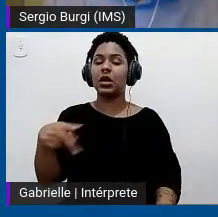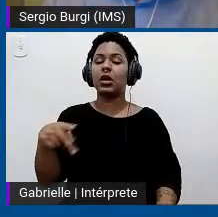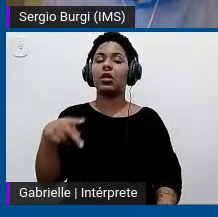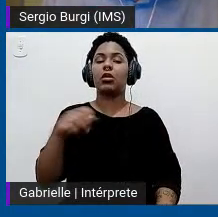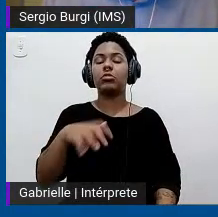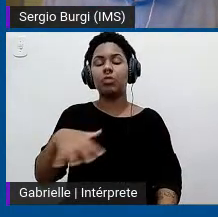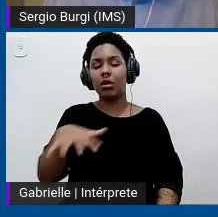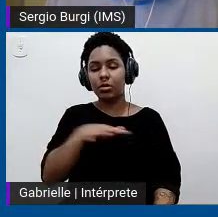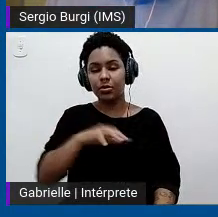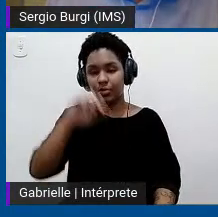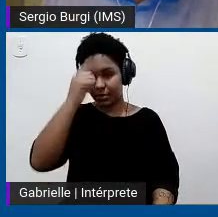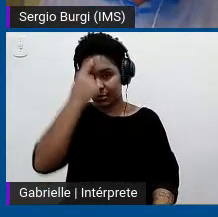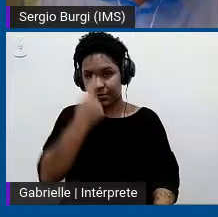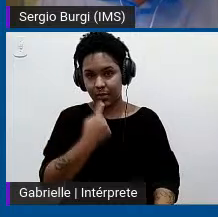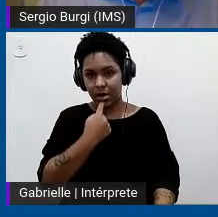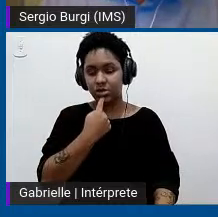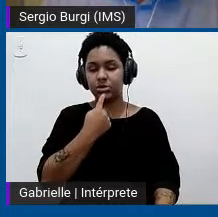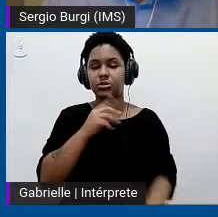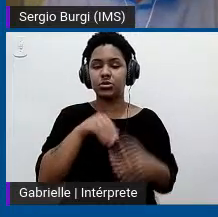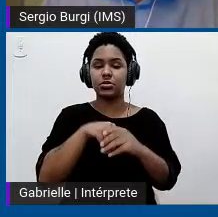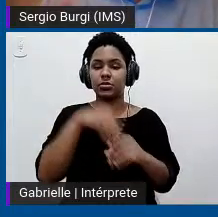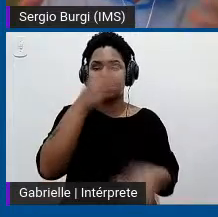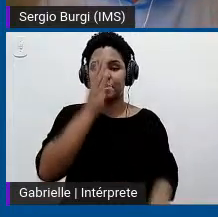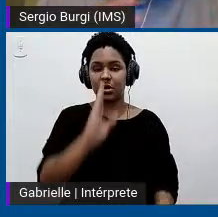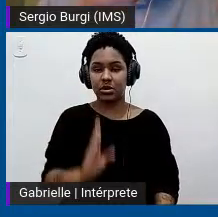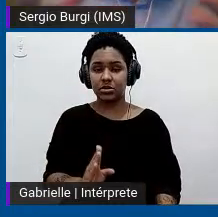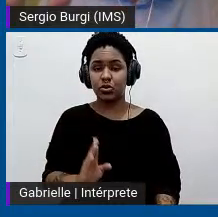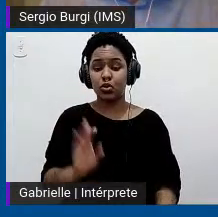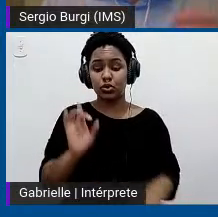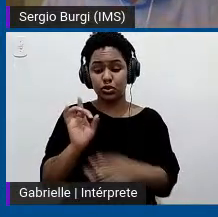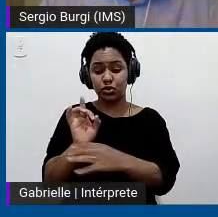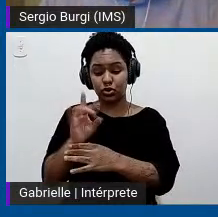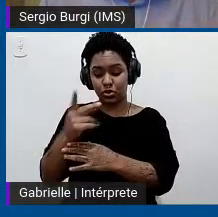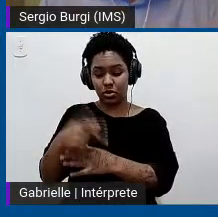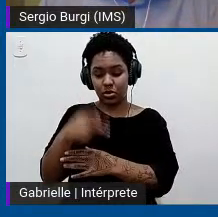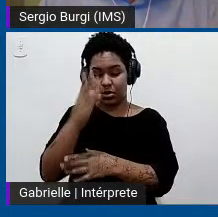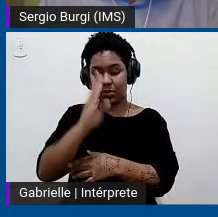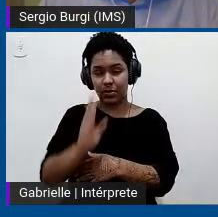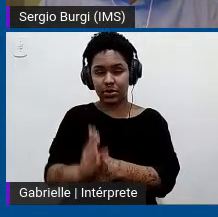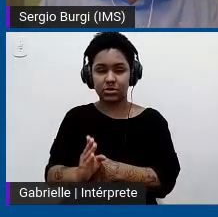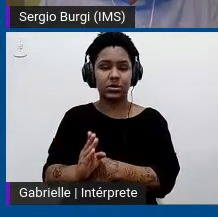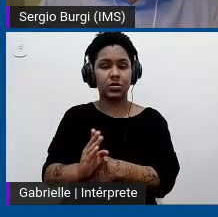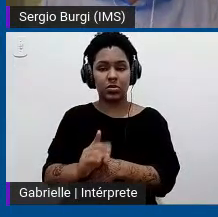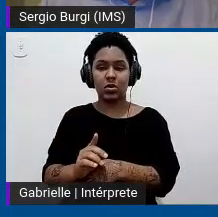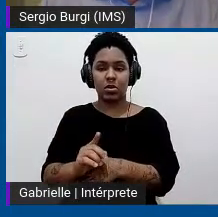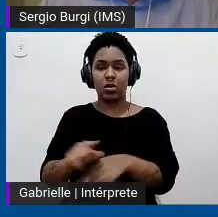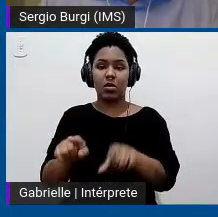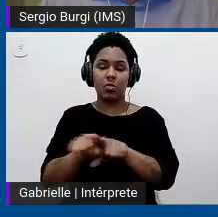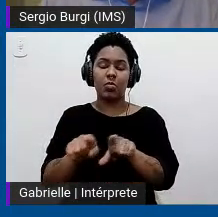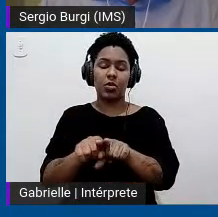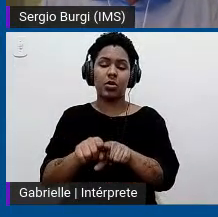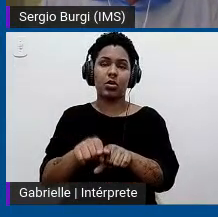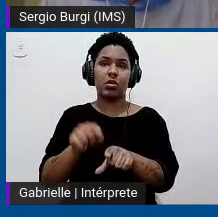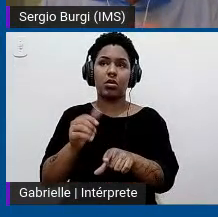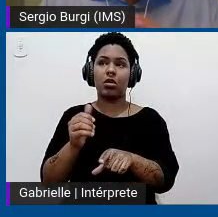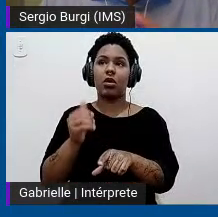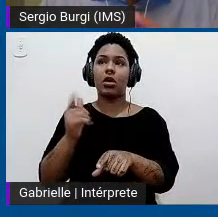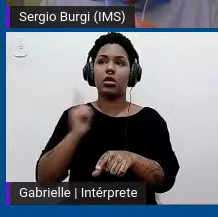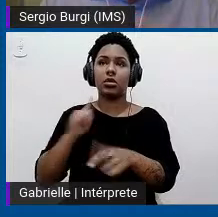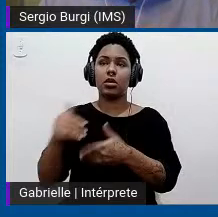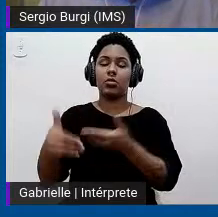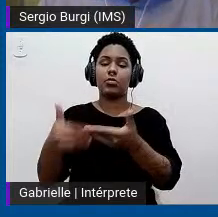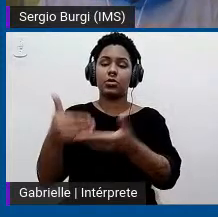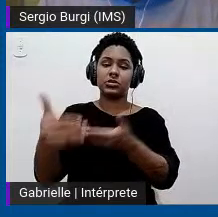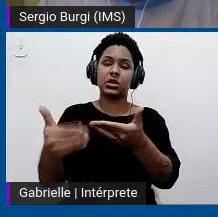imagem no Brasil, mas não apenas no Brasil, porque ele mantém, obviamente, um processo constante de intercâmbio